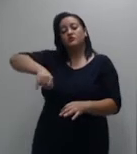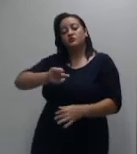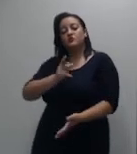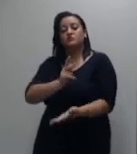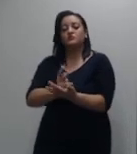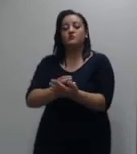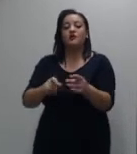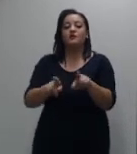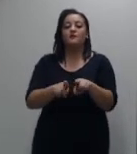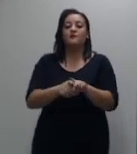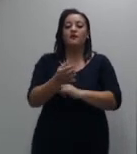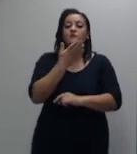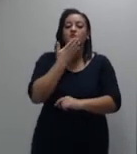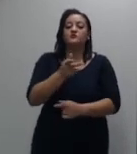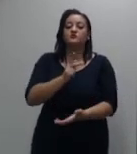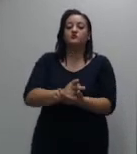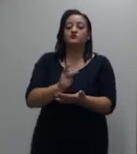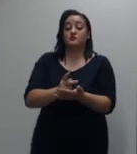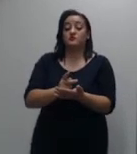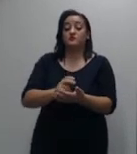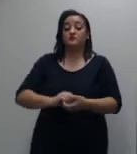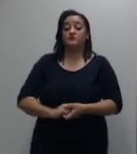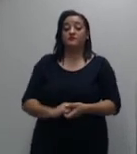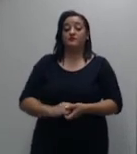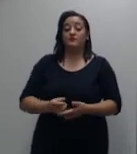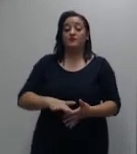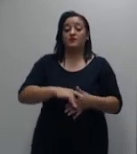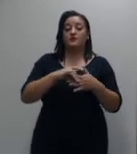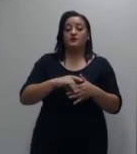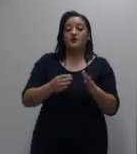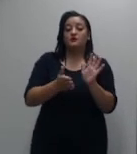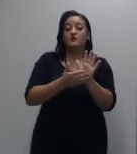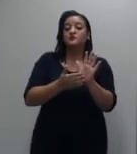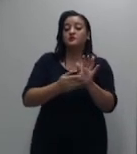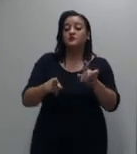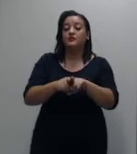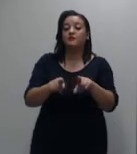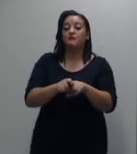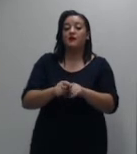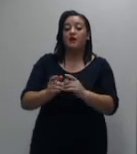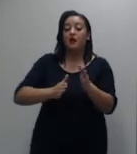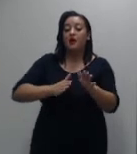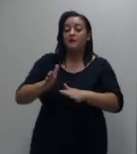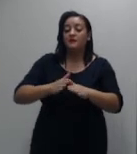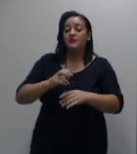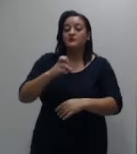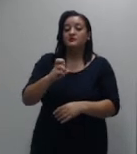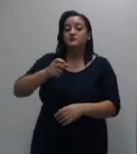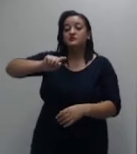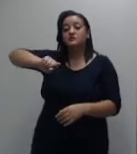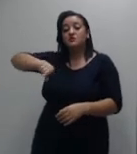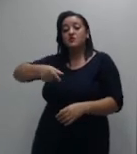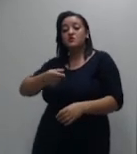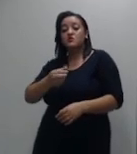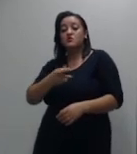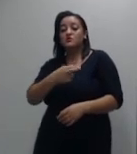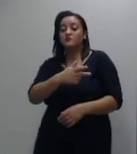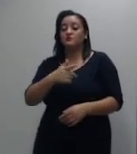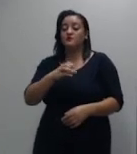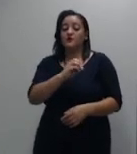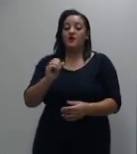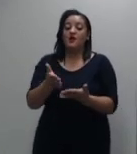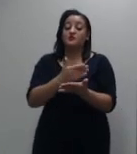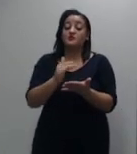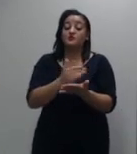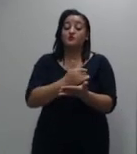a esse pedido homologatório conexão com a contestação aproximadamente cinco mil e Quinhentas folhas no